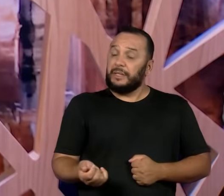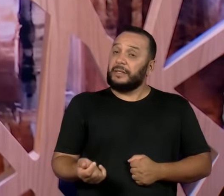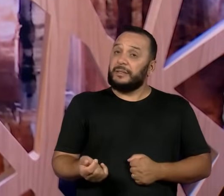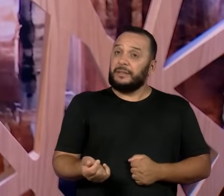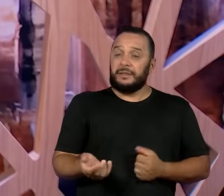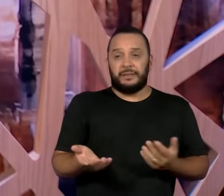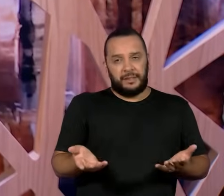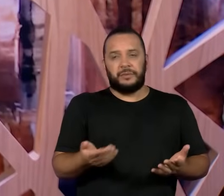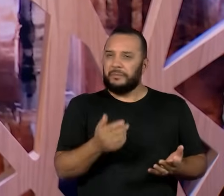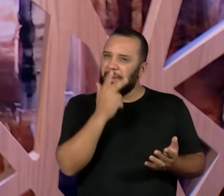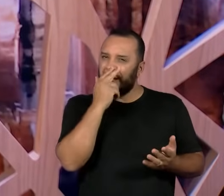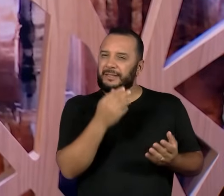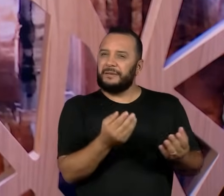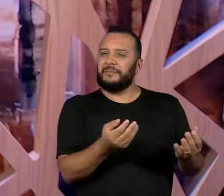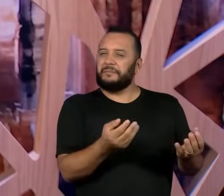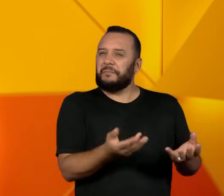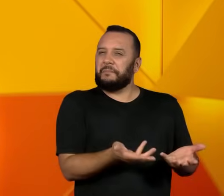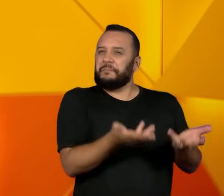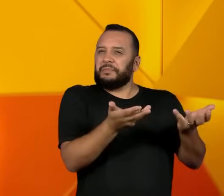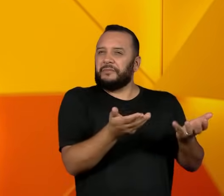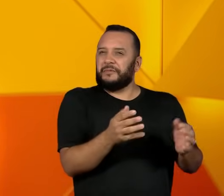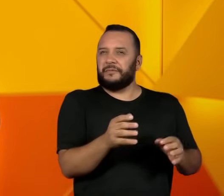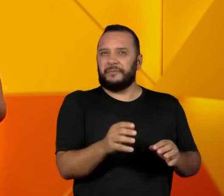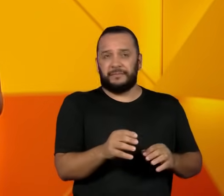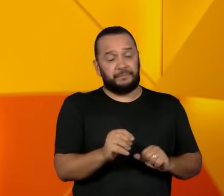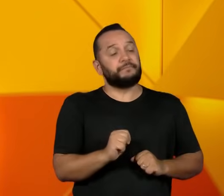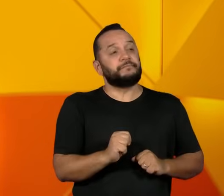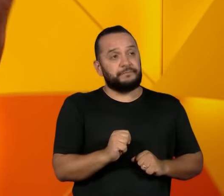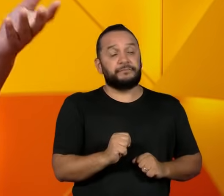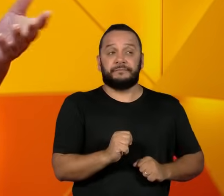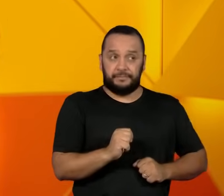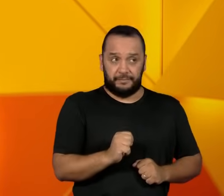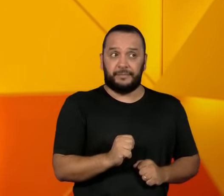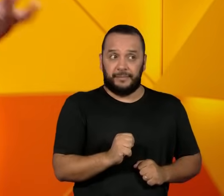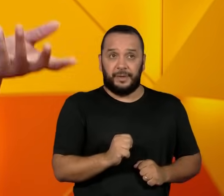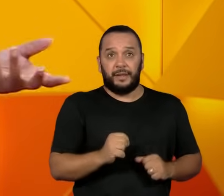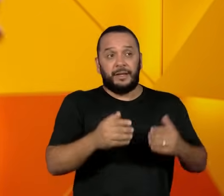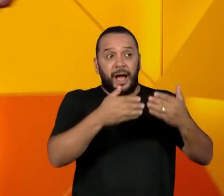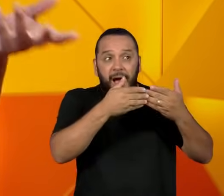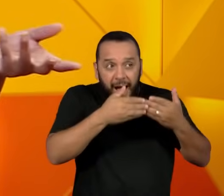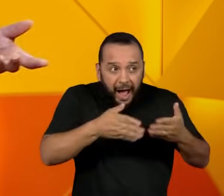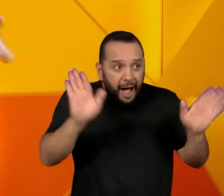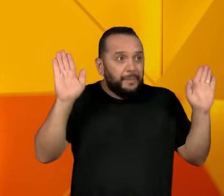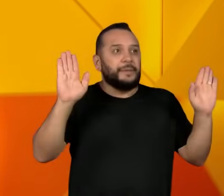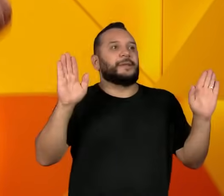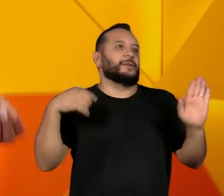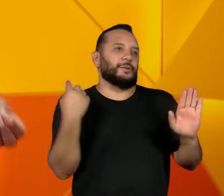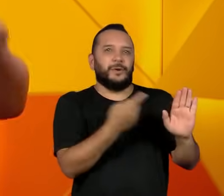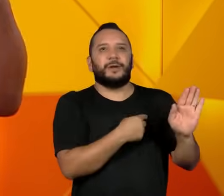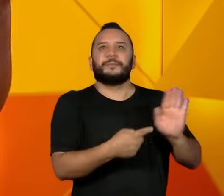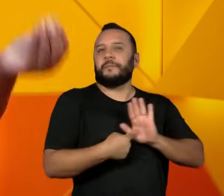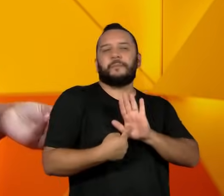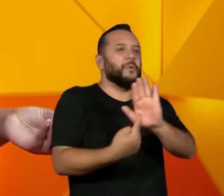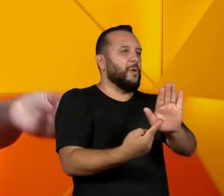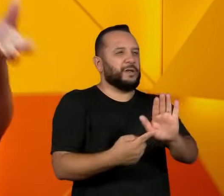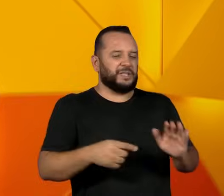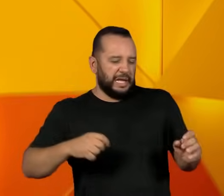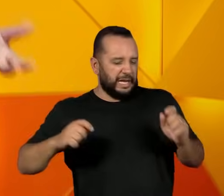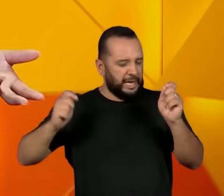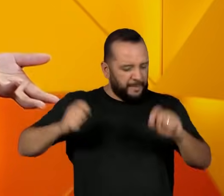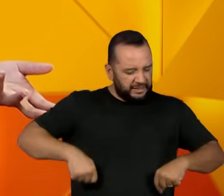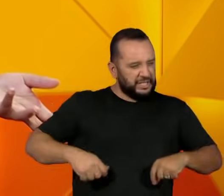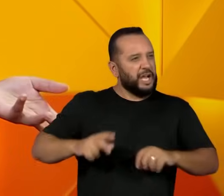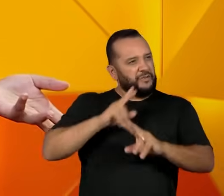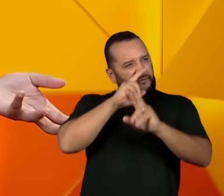muito sofisticada com o arquivo. Ou seja, quando abrem as portas, a gente mostra o nosso brilho, a nossa potência. A gente